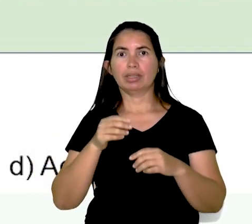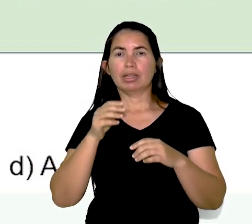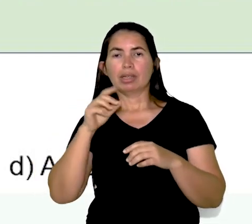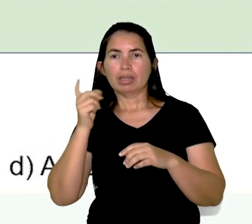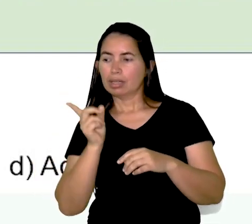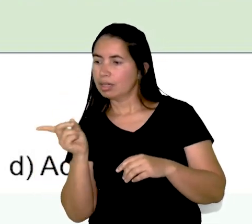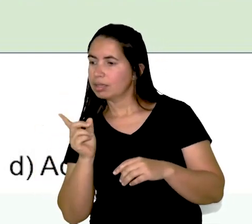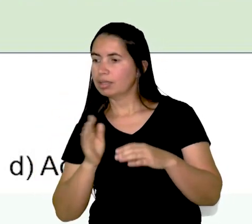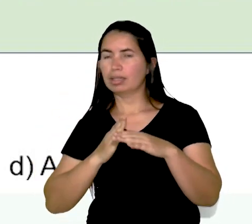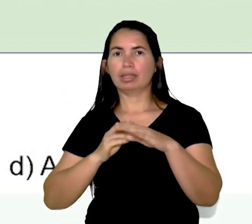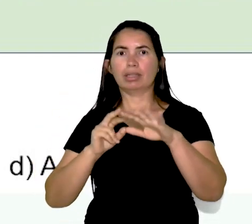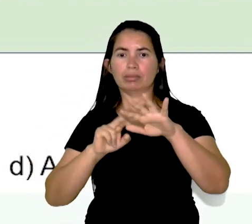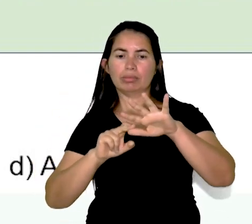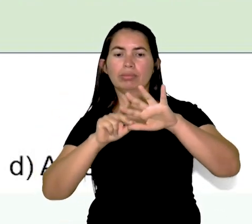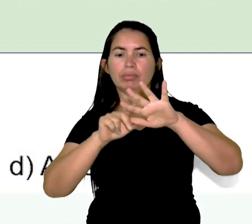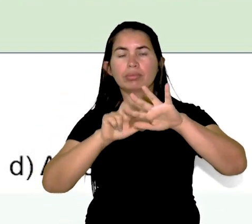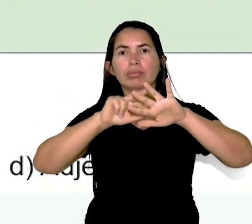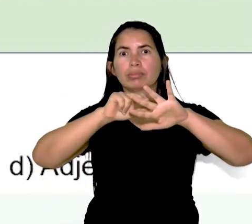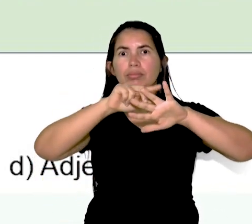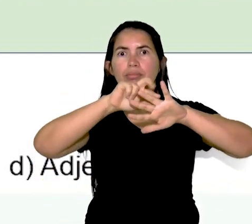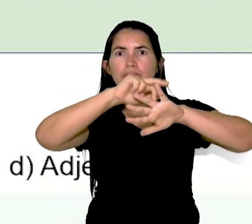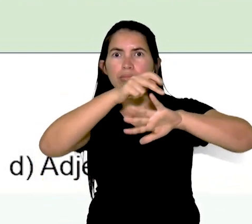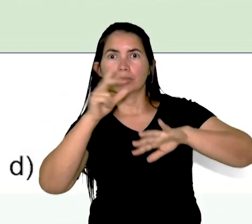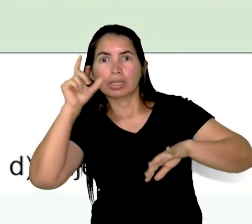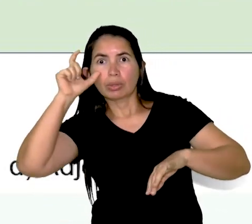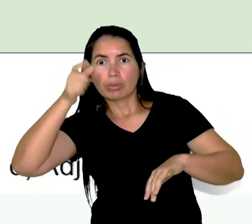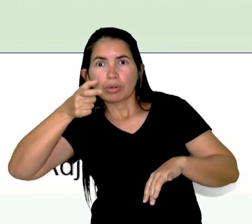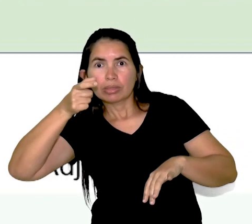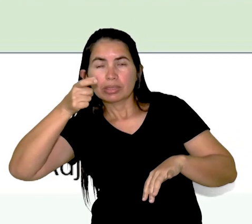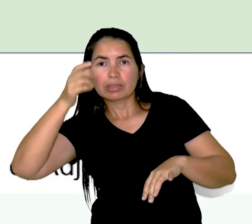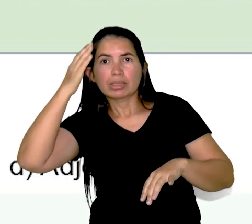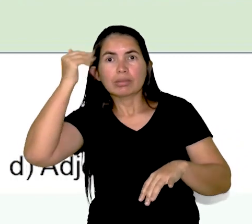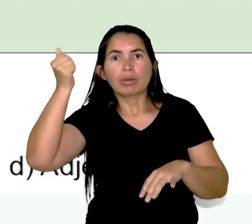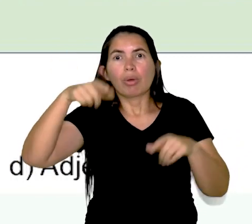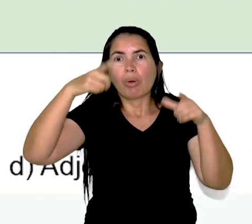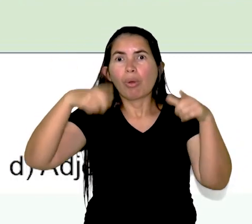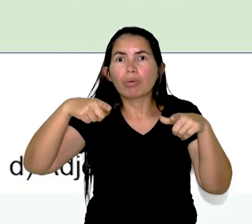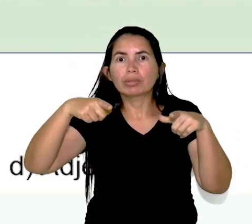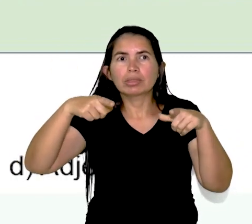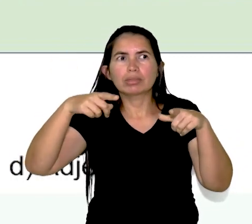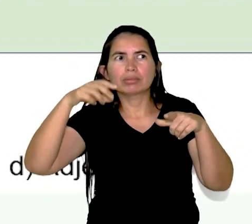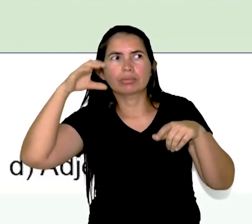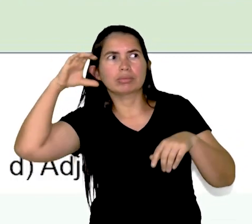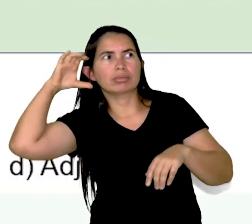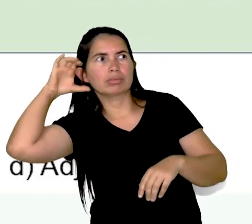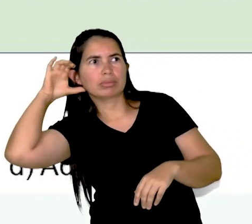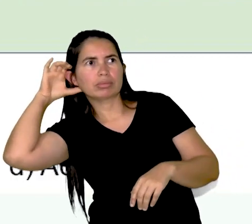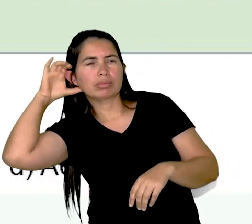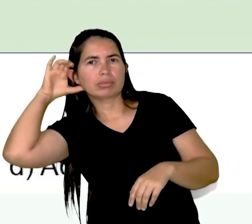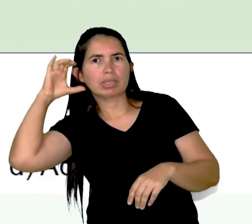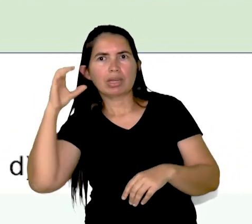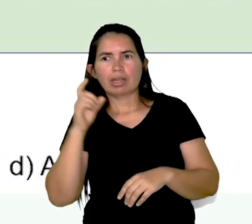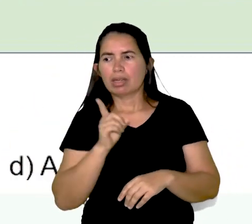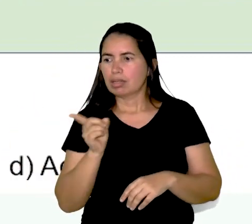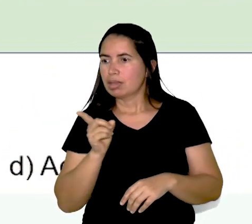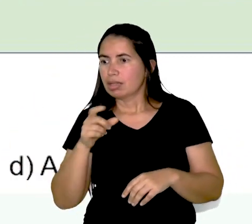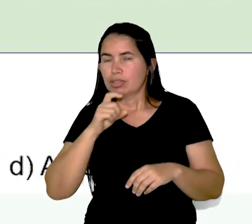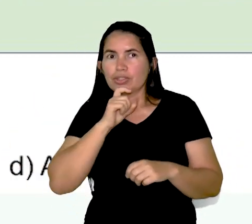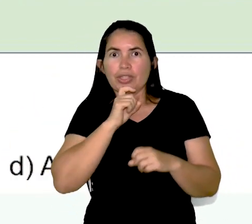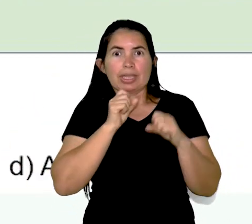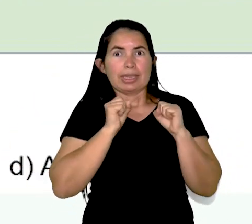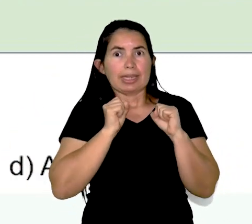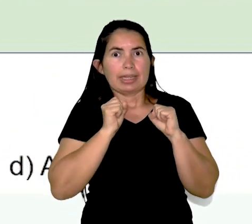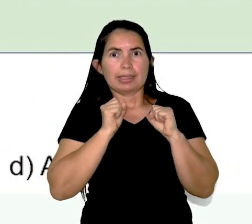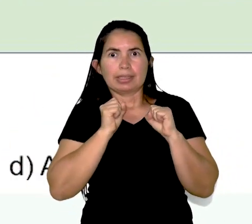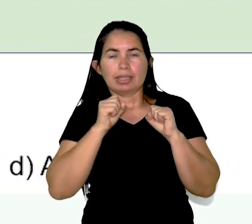entrou, subiu as escadas, curiosa para saber de onde vinha aquele gemido. Camila ficou gelada